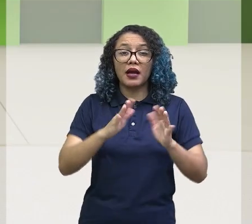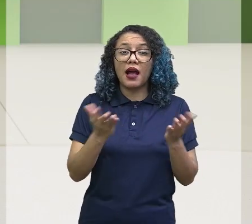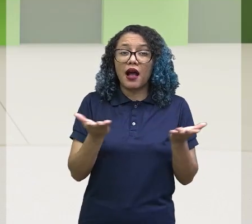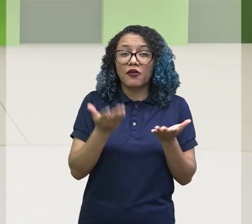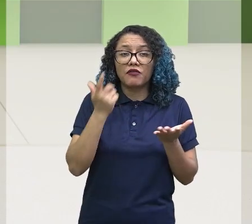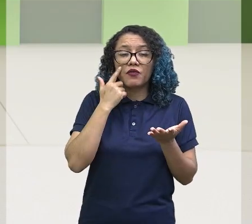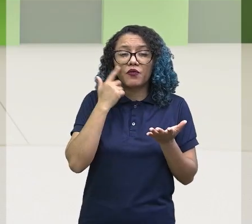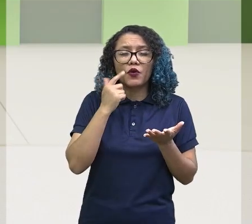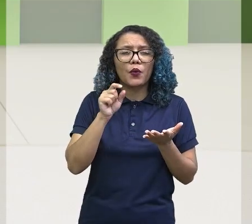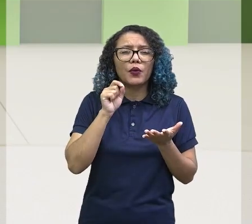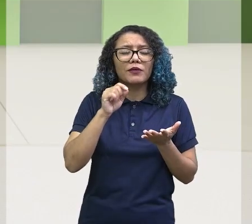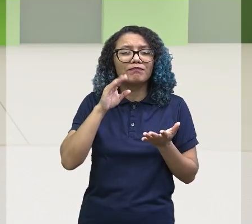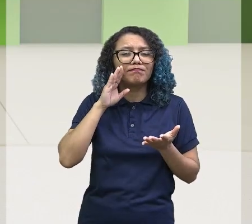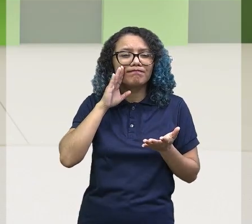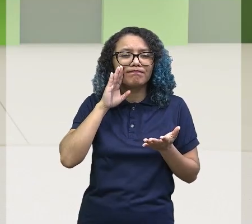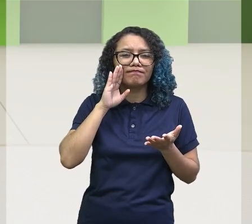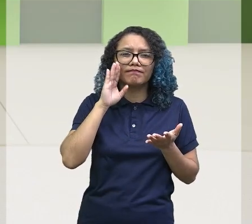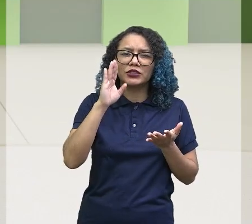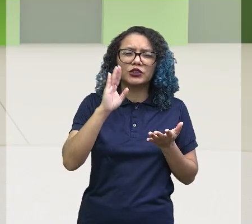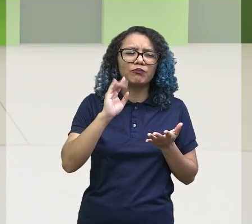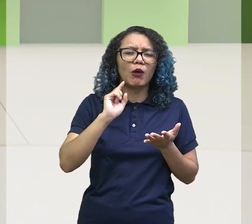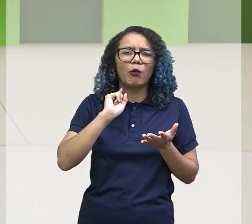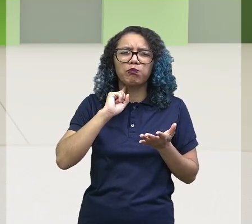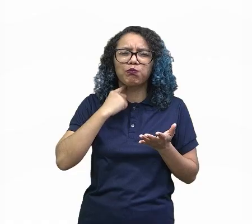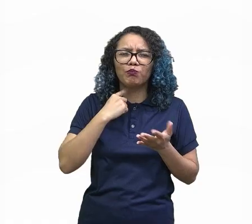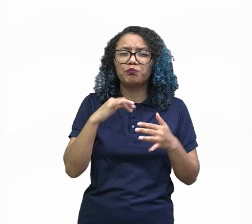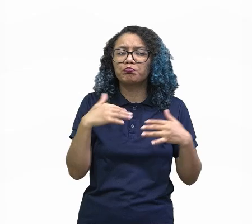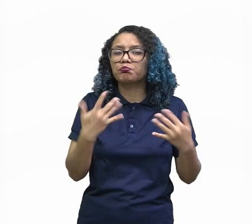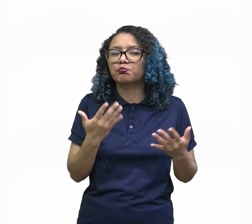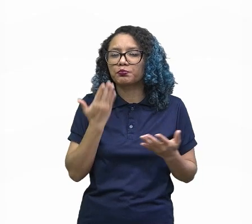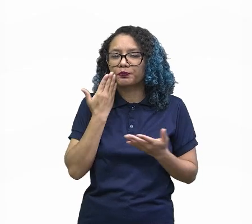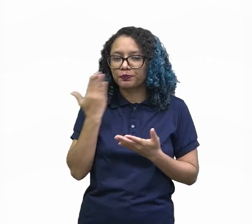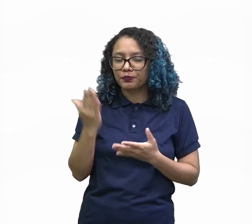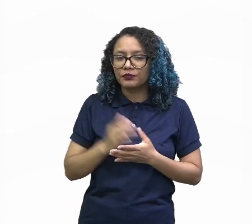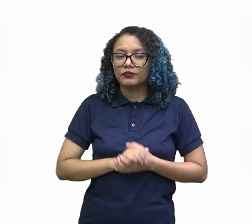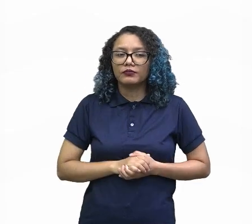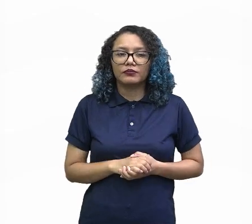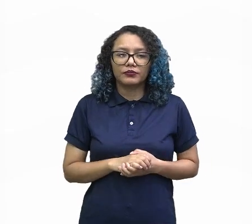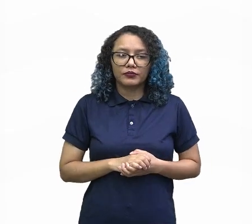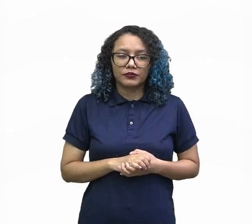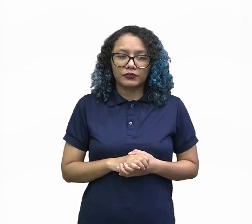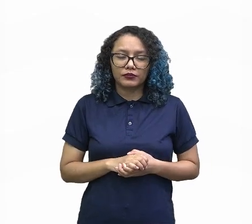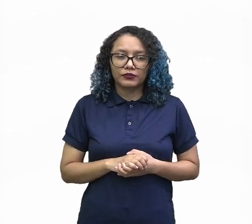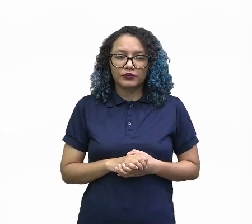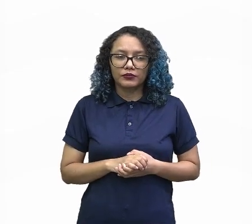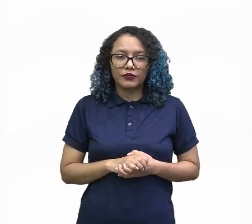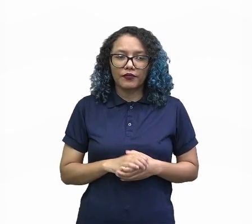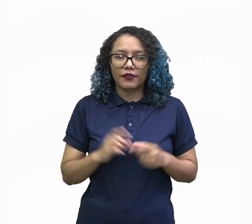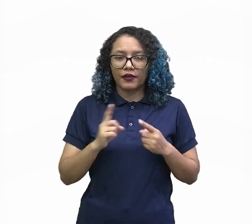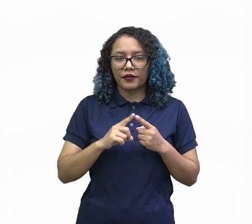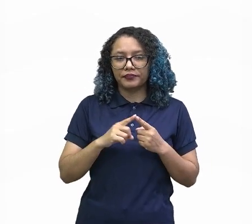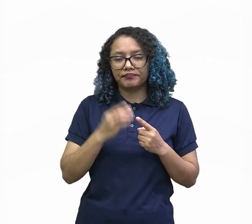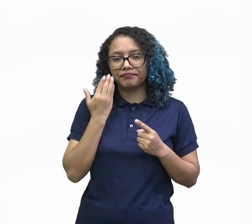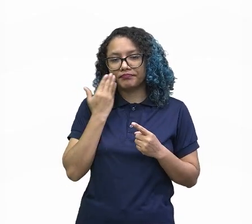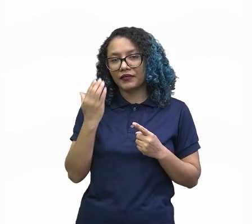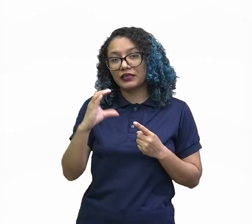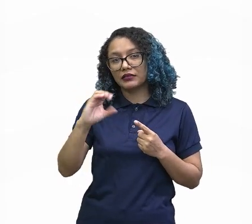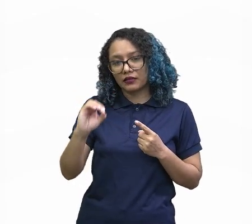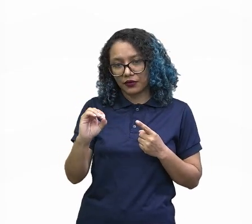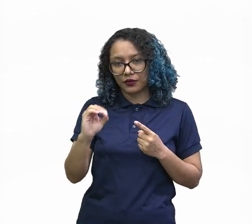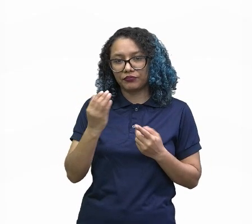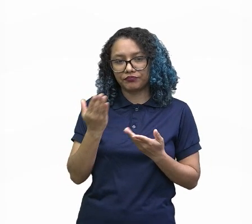os principais poluentes que são lançados aí na atmosfera. Vamos observar. Nós temos, então, o monóxido de